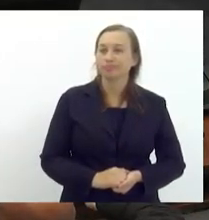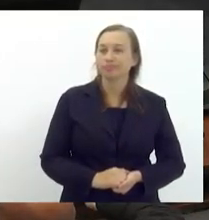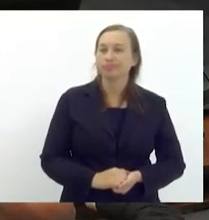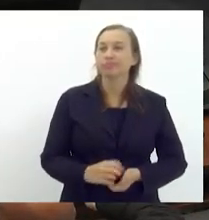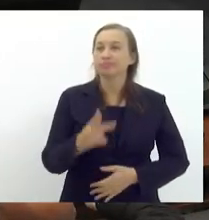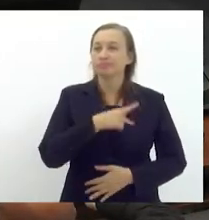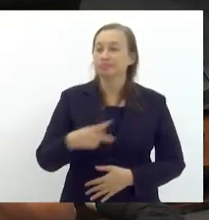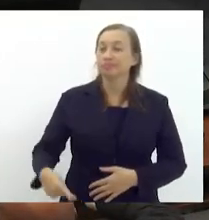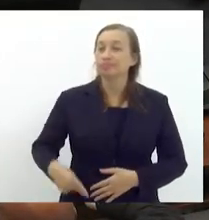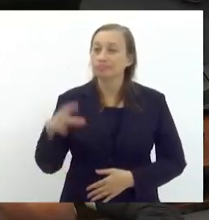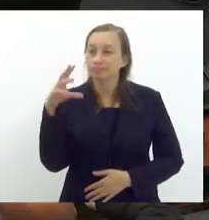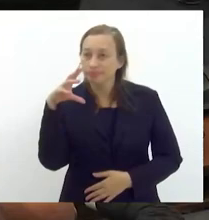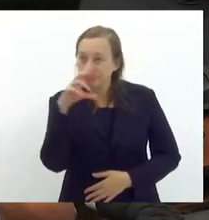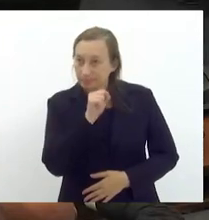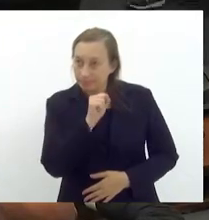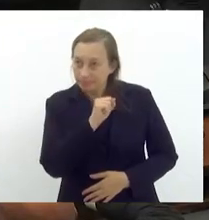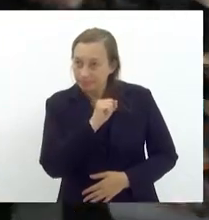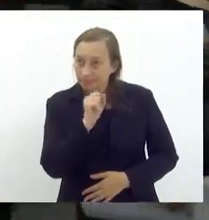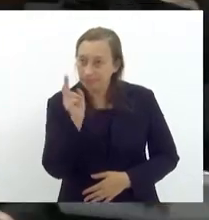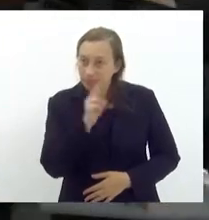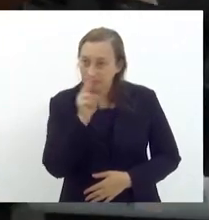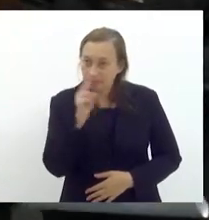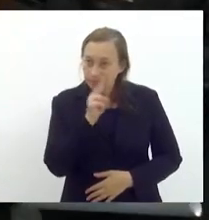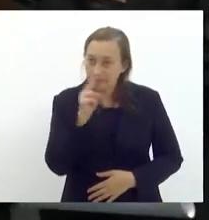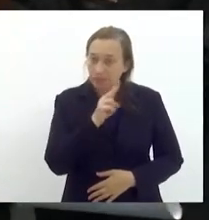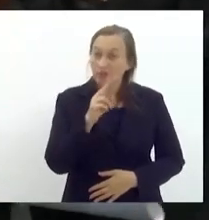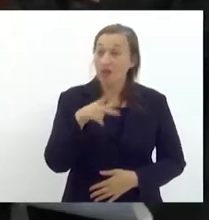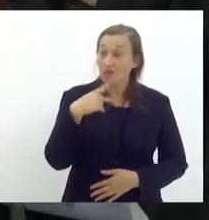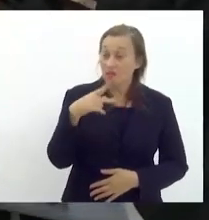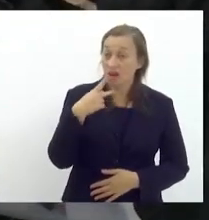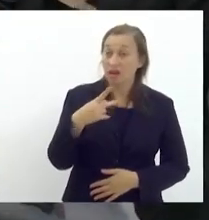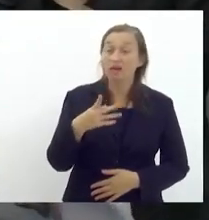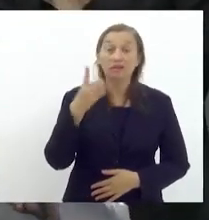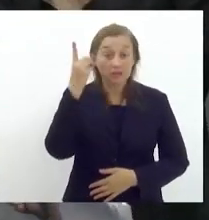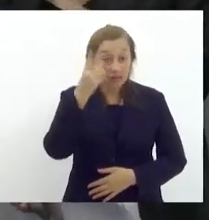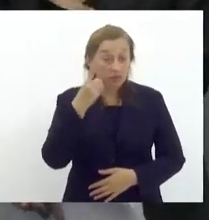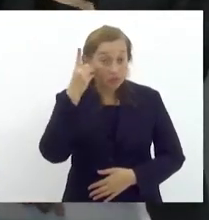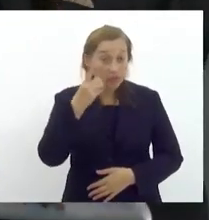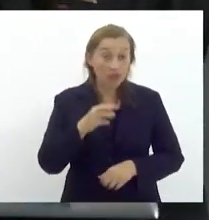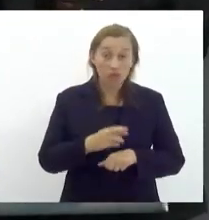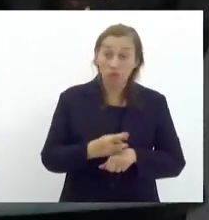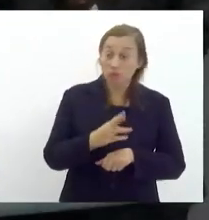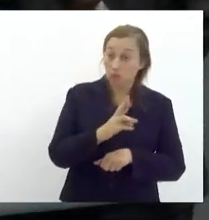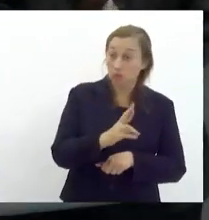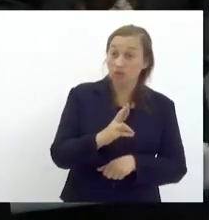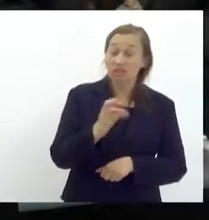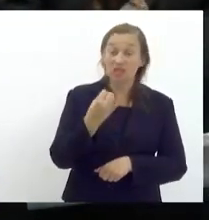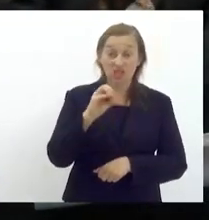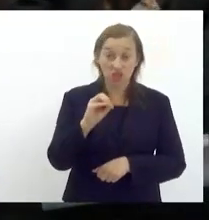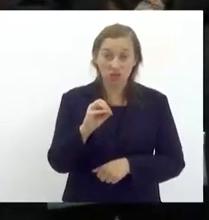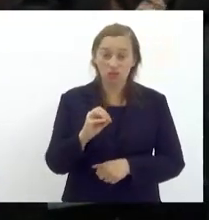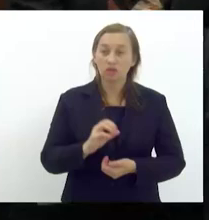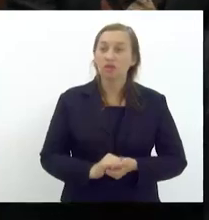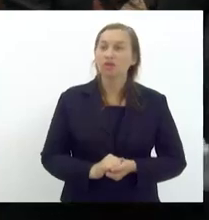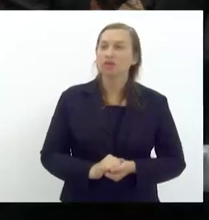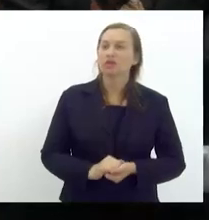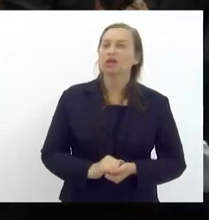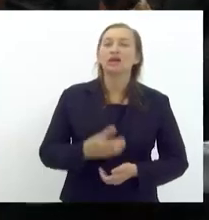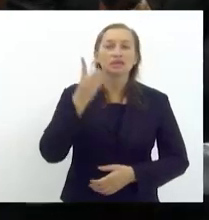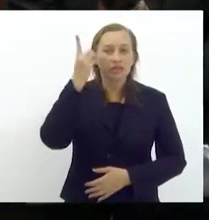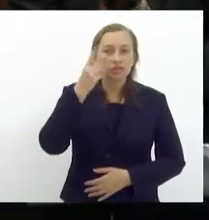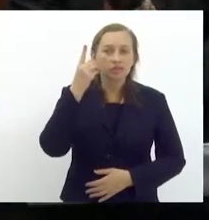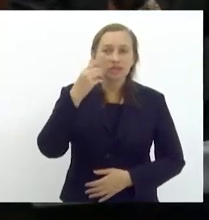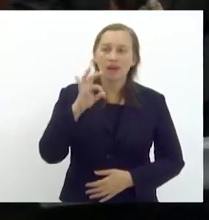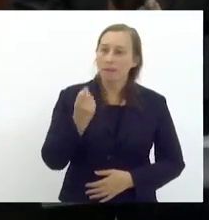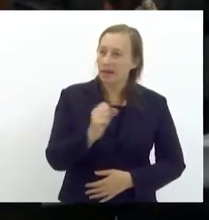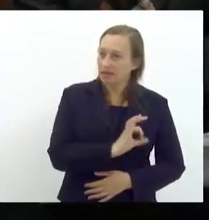Presidente bem rapidamente muito rapidamente dizer o seguinte Deputado Dr Serginho a partir do que diz a deputada